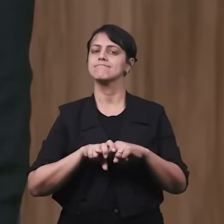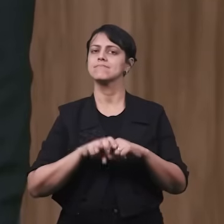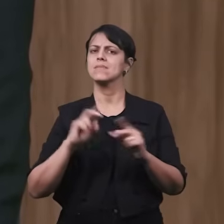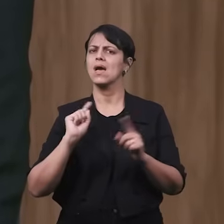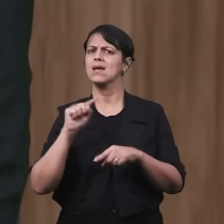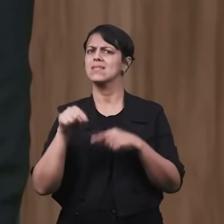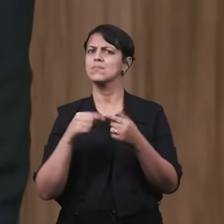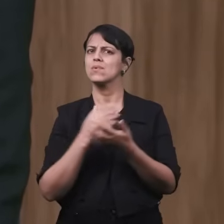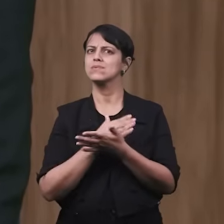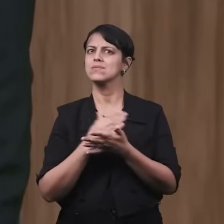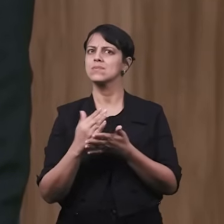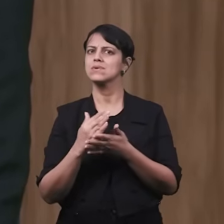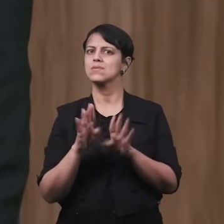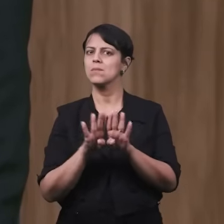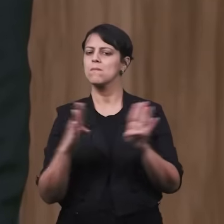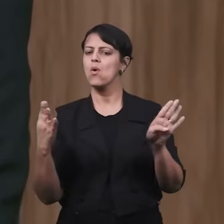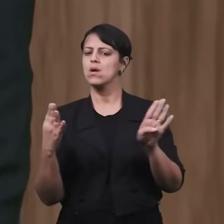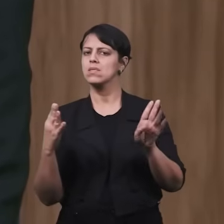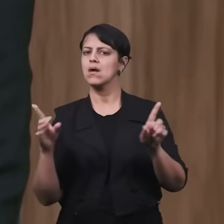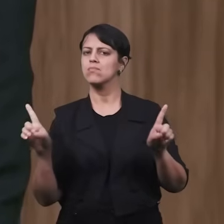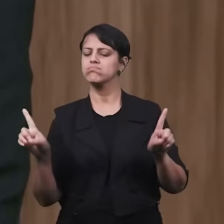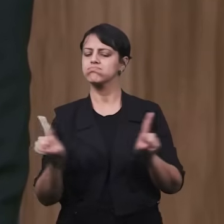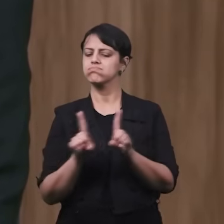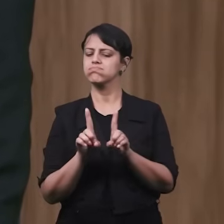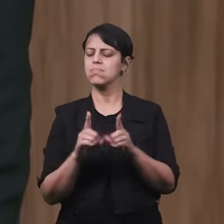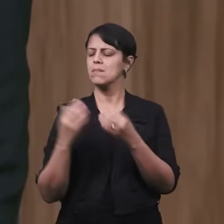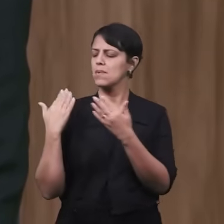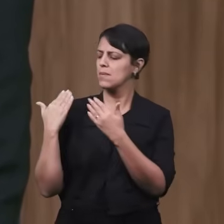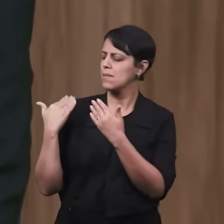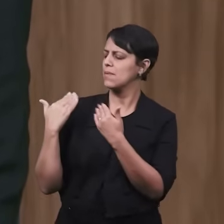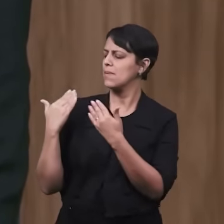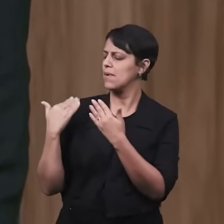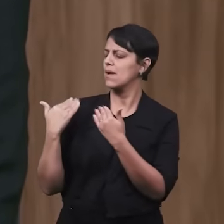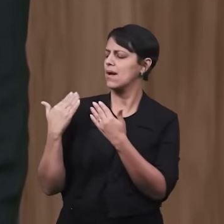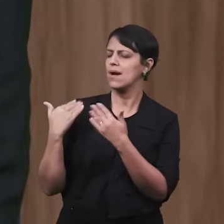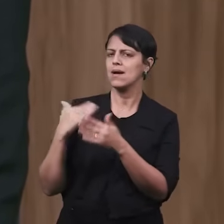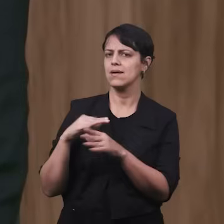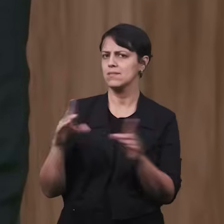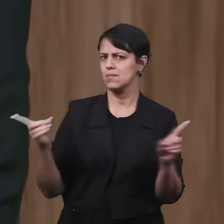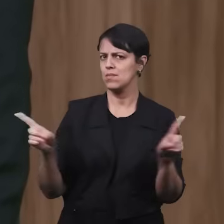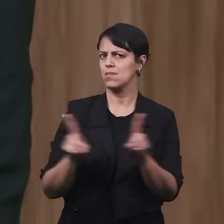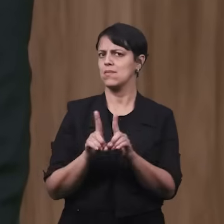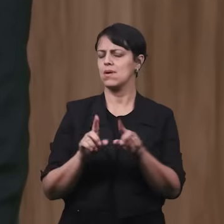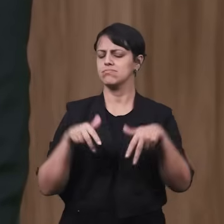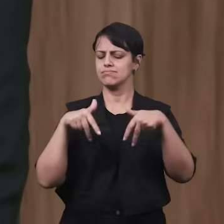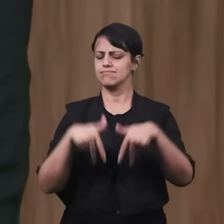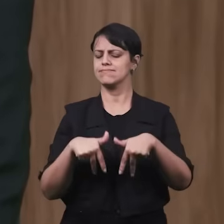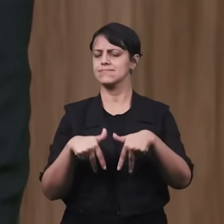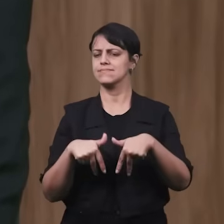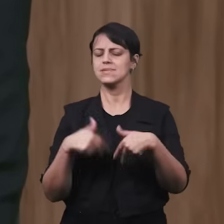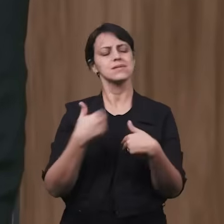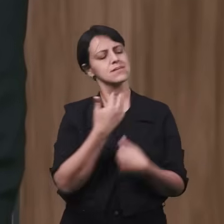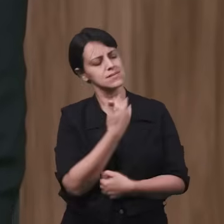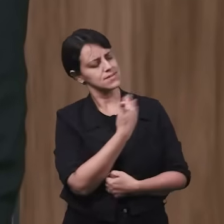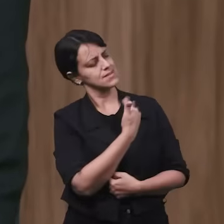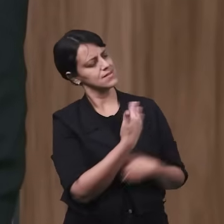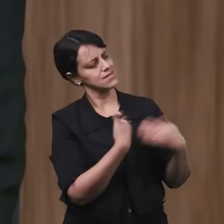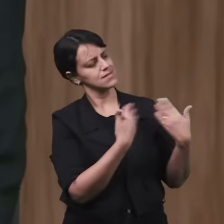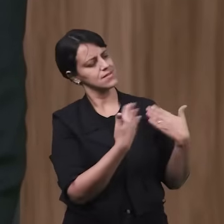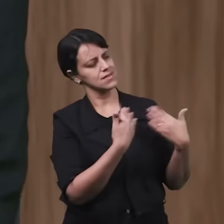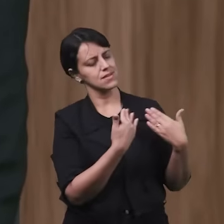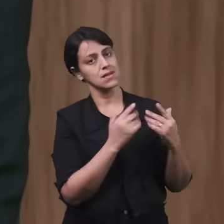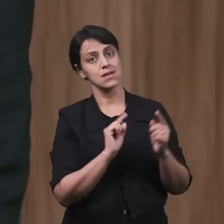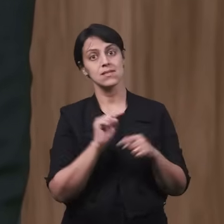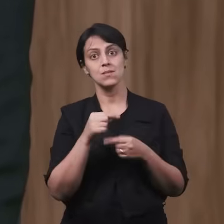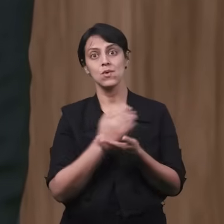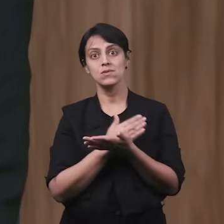tempinho, ele passou a ficar com o diácono no portão, porque ficava um diácono no portão, né, tomando conta, ele já ficava em pé junto com o diácono ali,